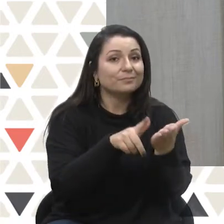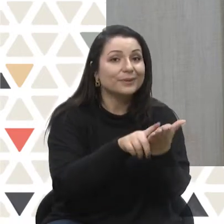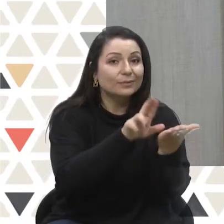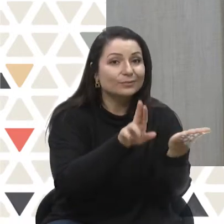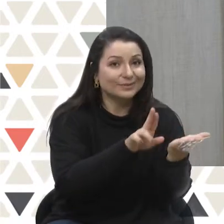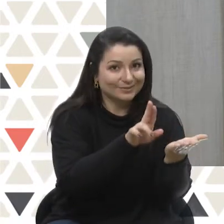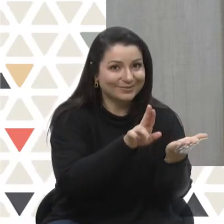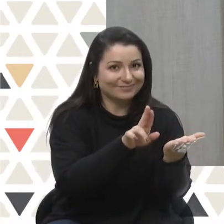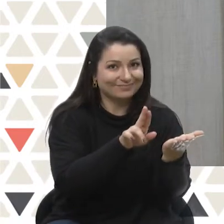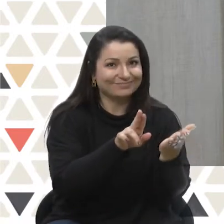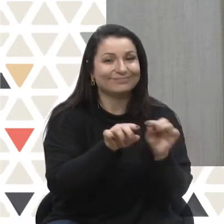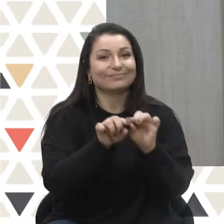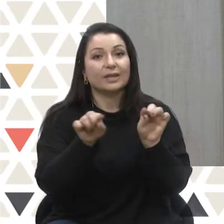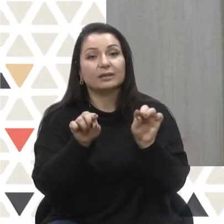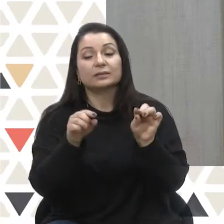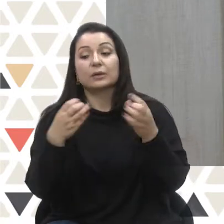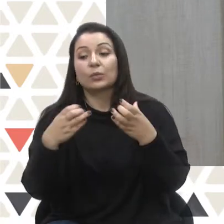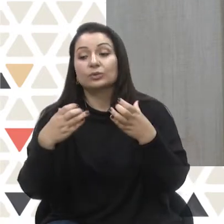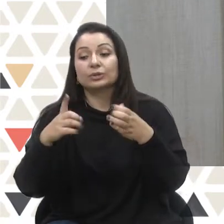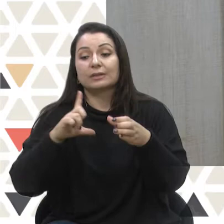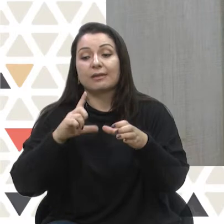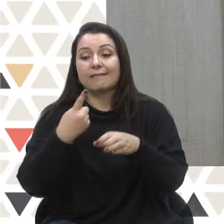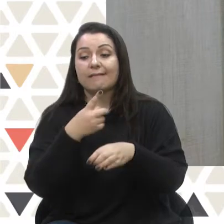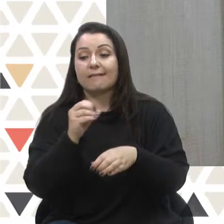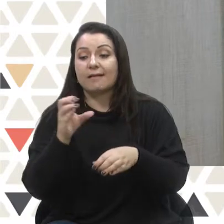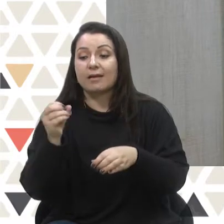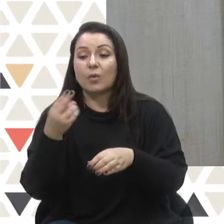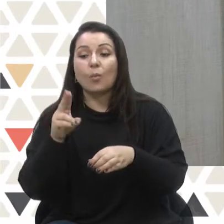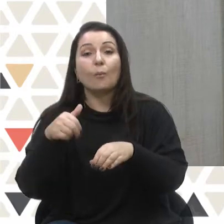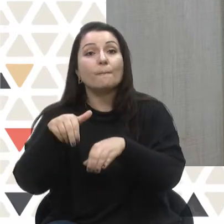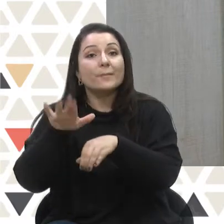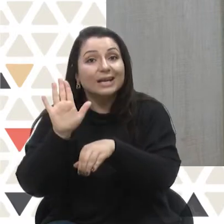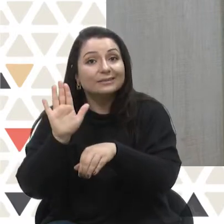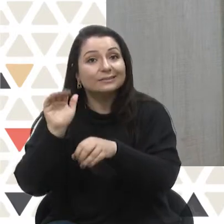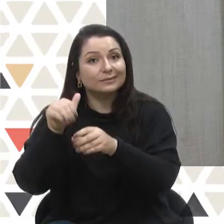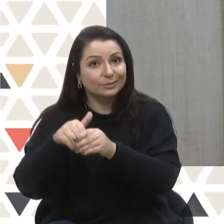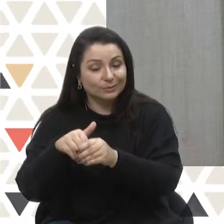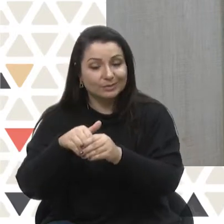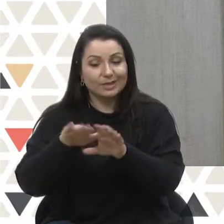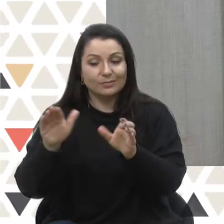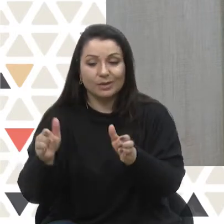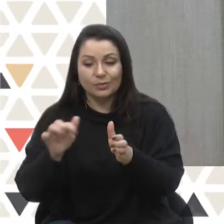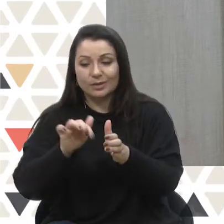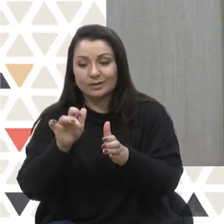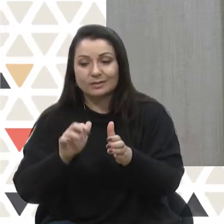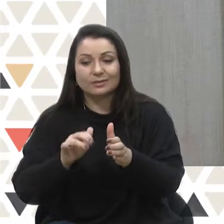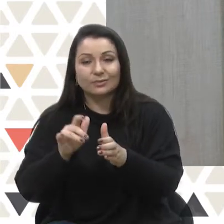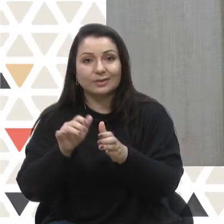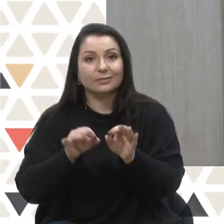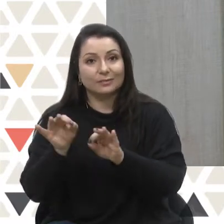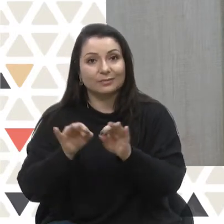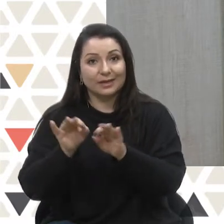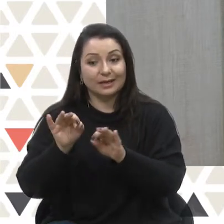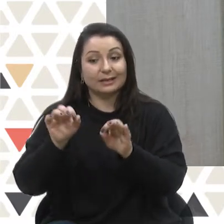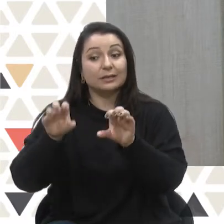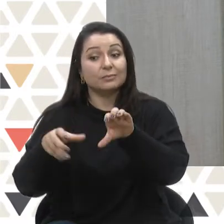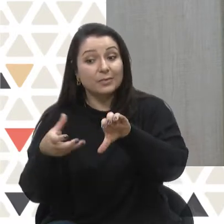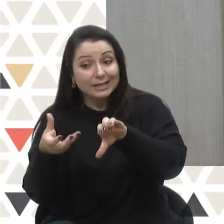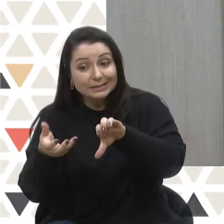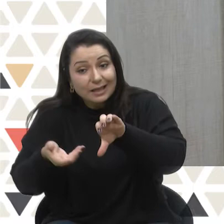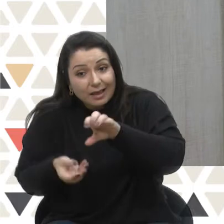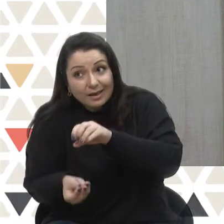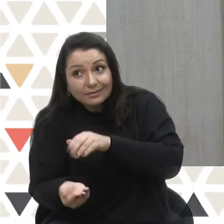eleitores o voto é feito por meio de cédula local com 100 ou mais eleitores urnas